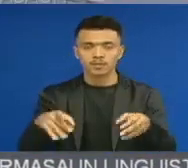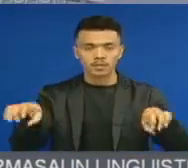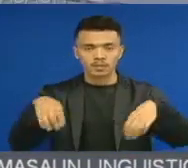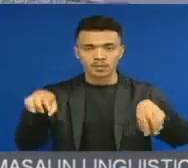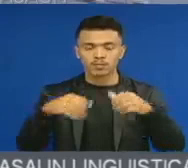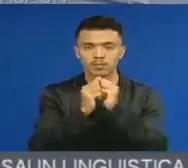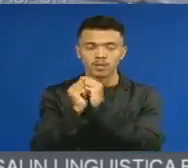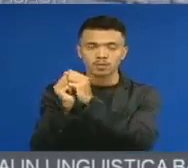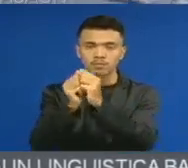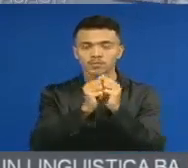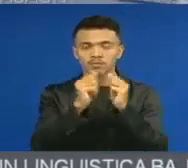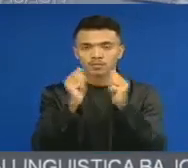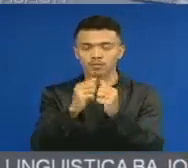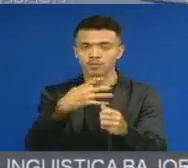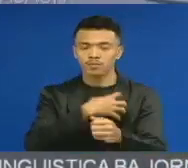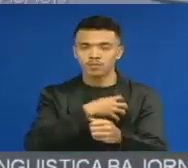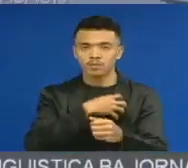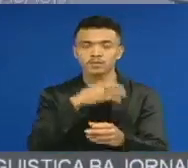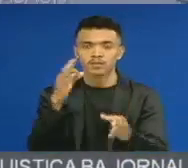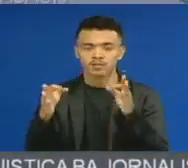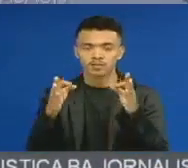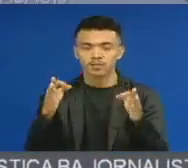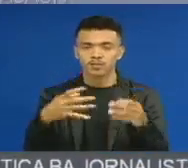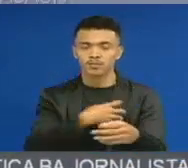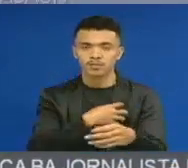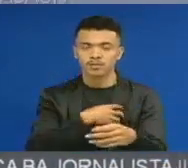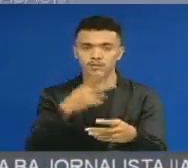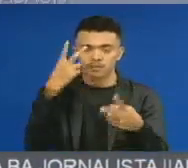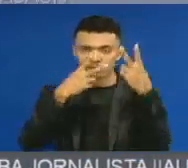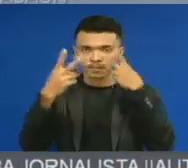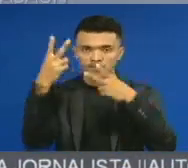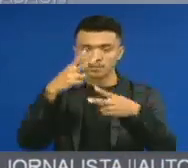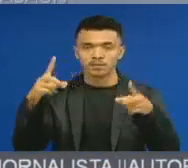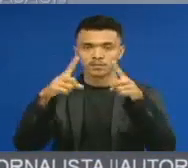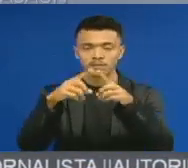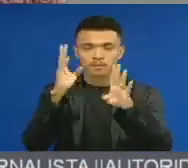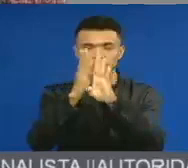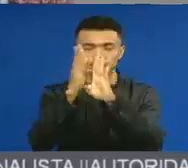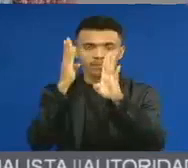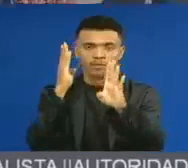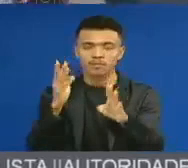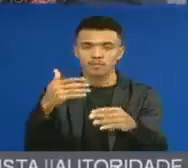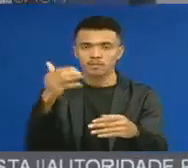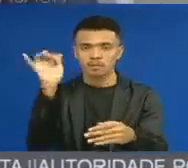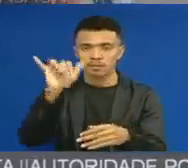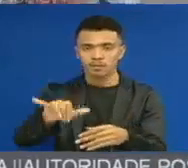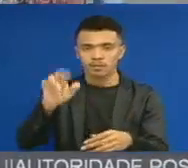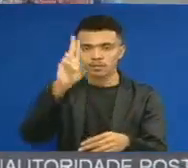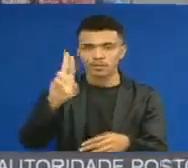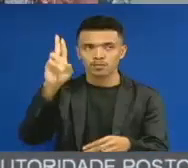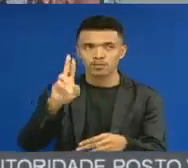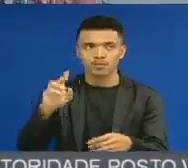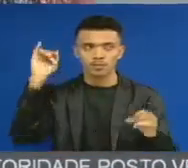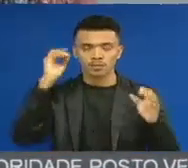parte peniteli hodi nune a parte peniteli halau pasar vista ba iha microlet be maka sira utiliza informasaun